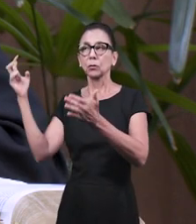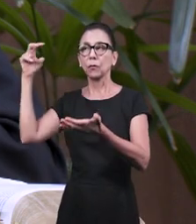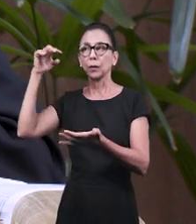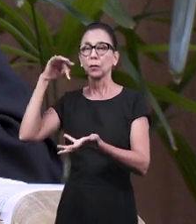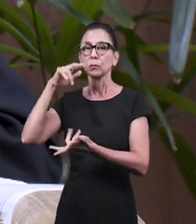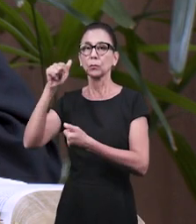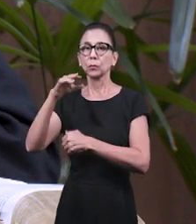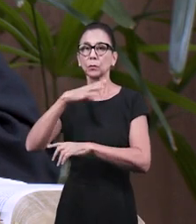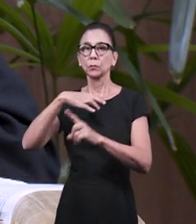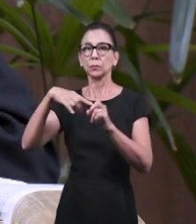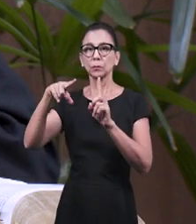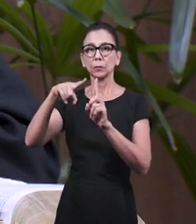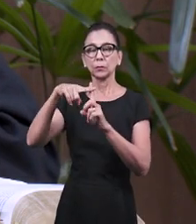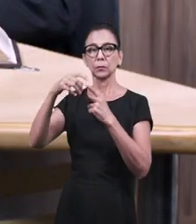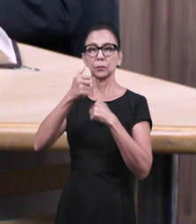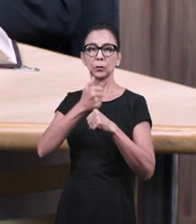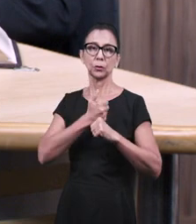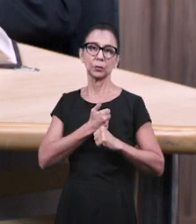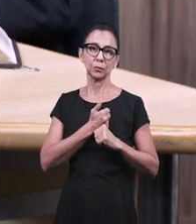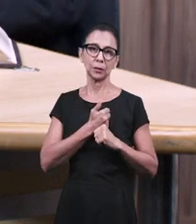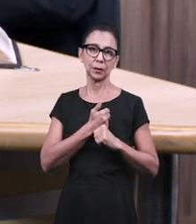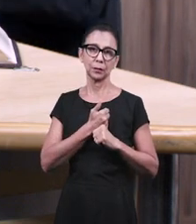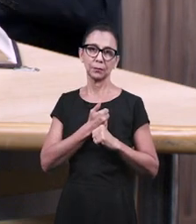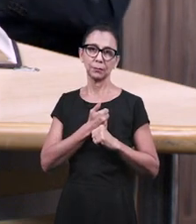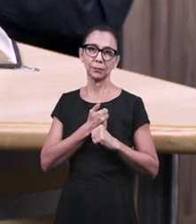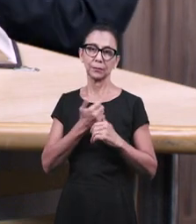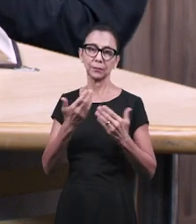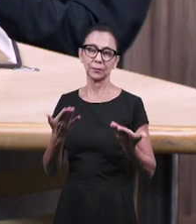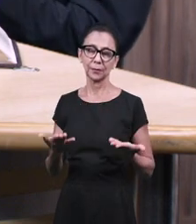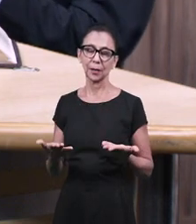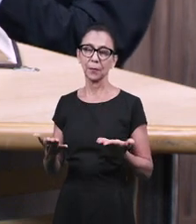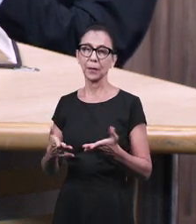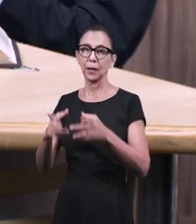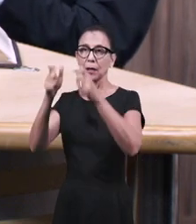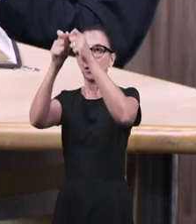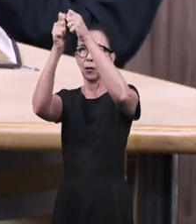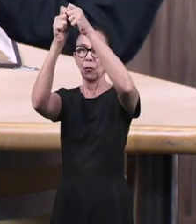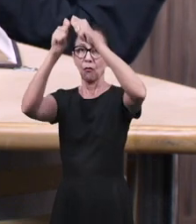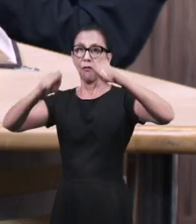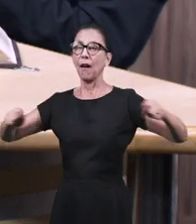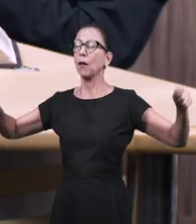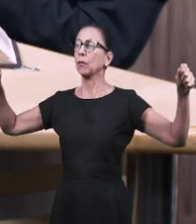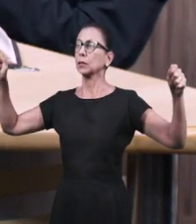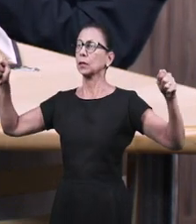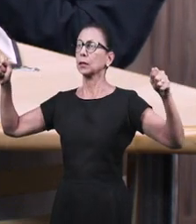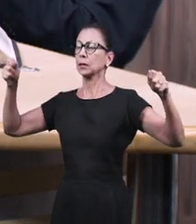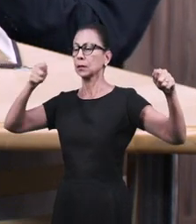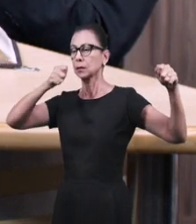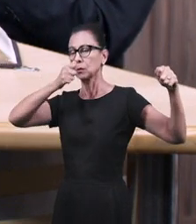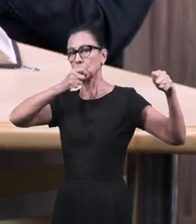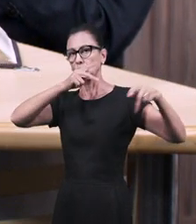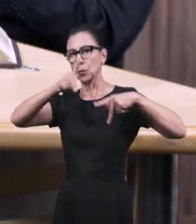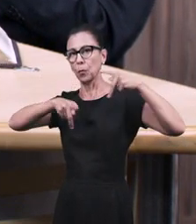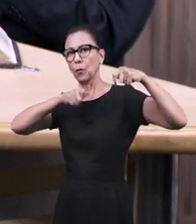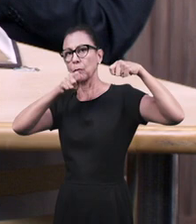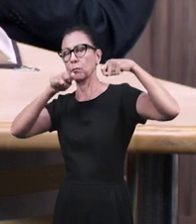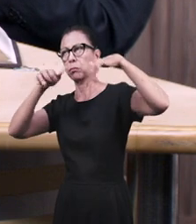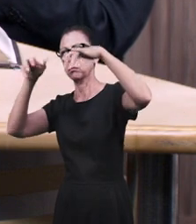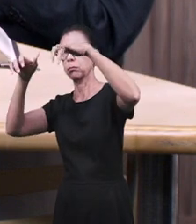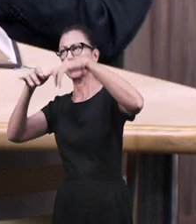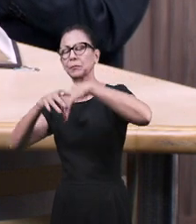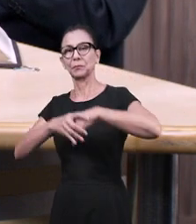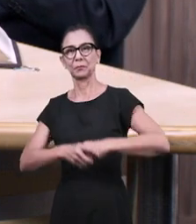o véu será tirado. Que coisa. Coisa linda, né? Maravilhosa. O que o Senhor está dizendo? No momento que você